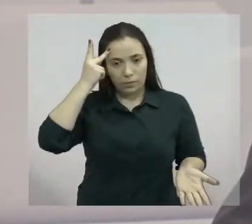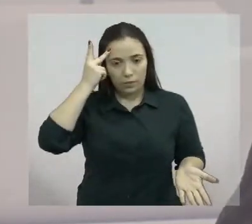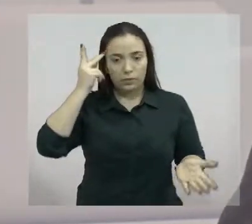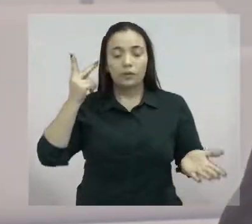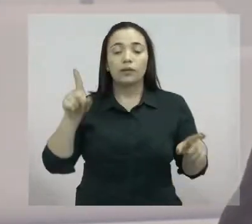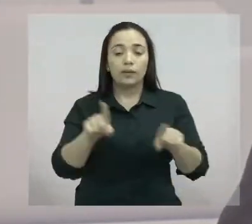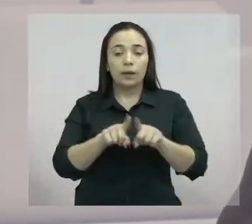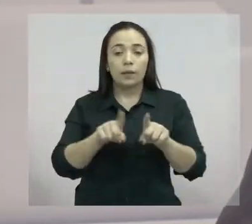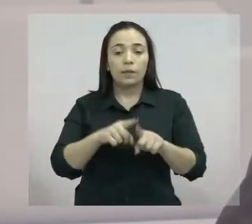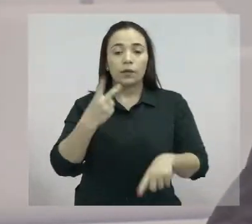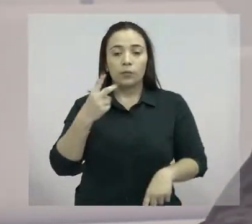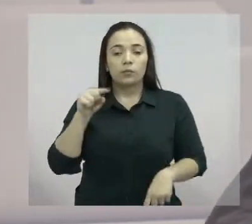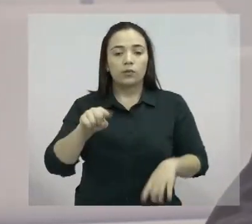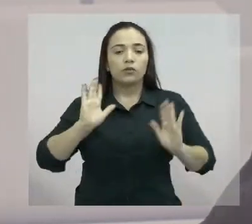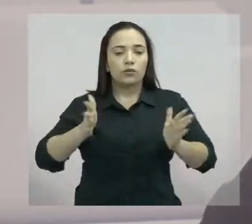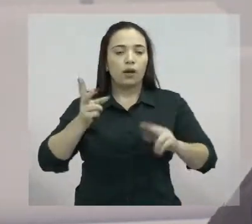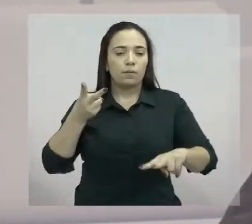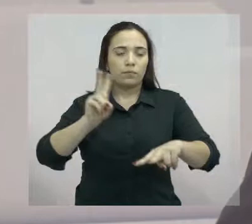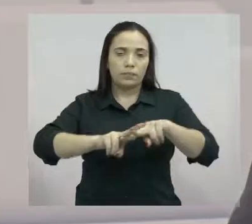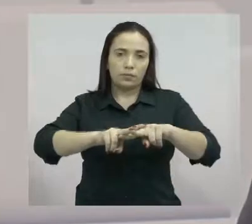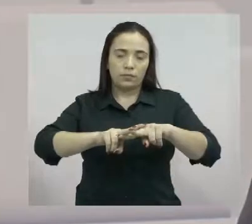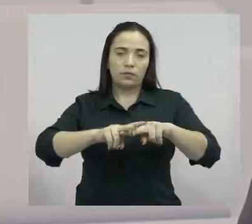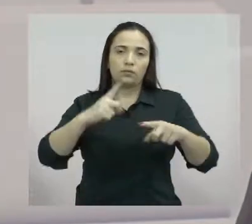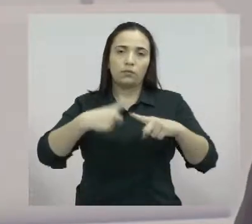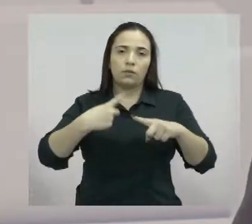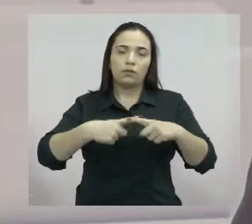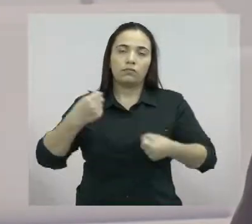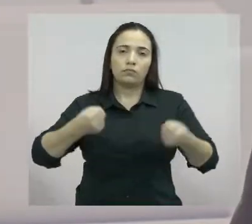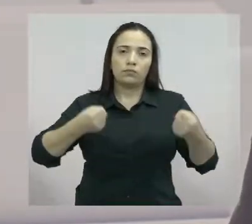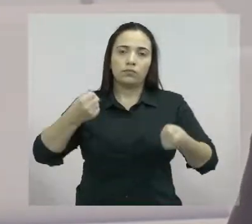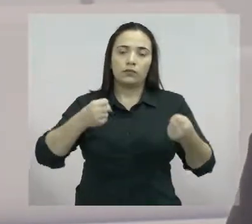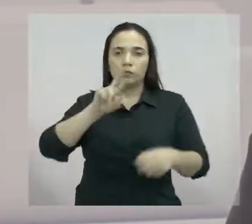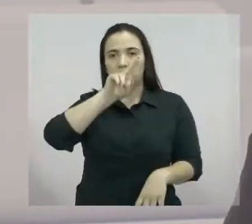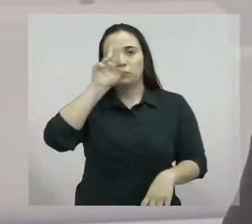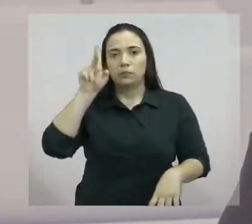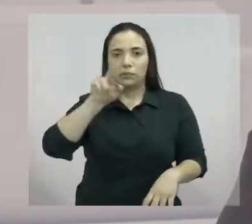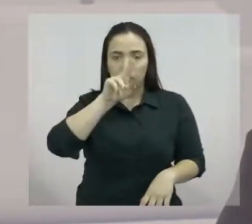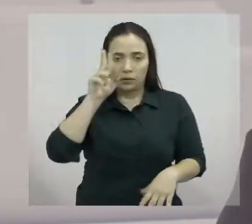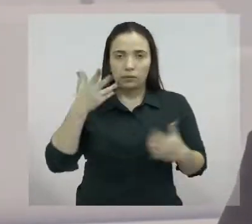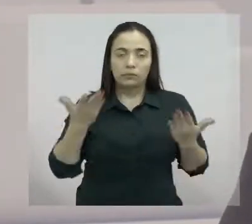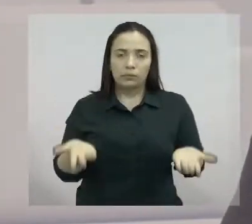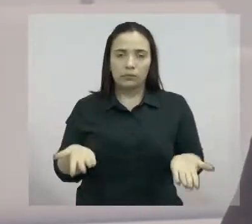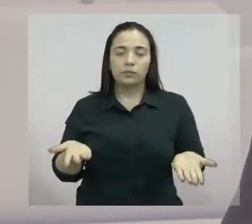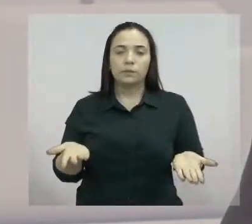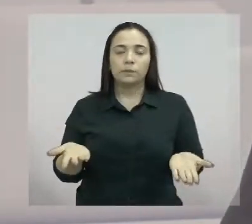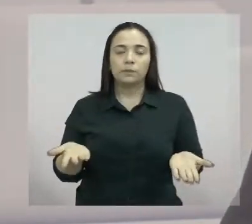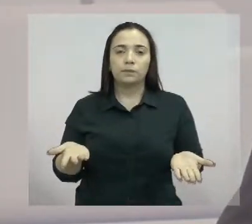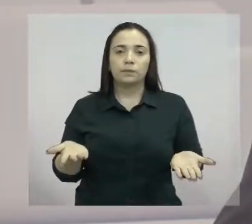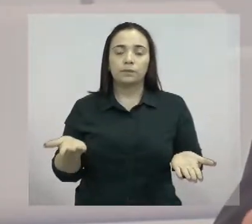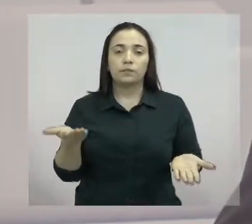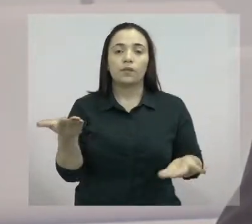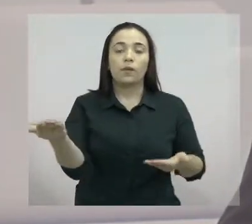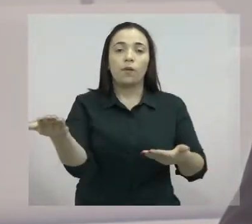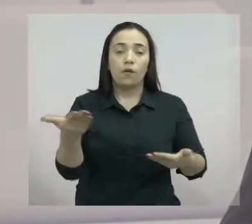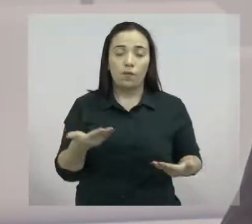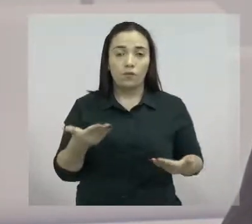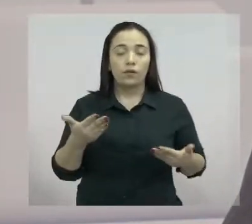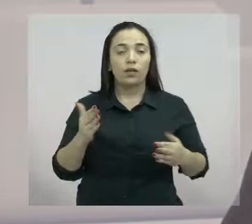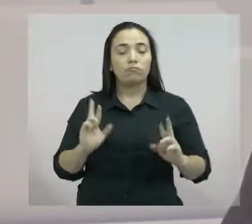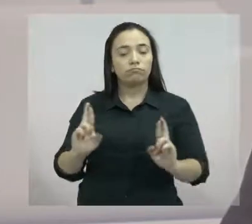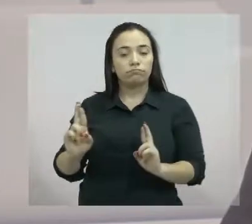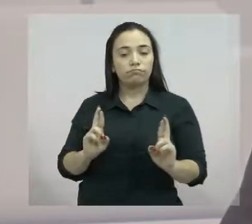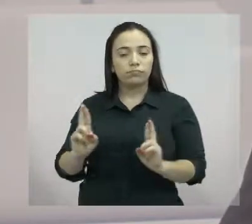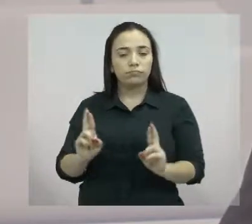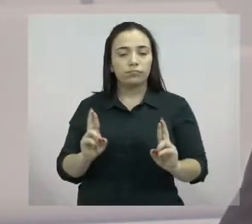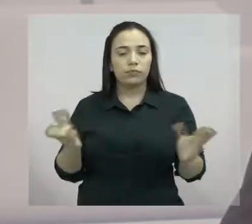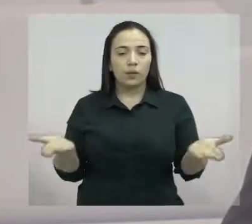mais de 2 mil foram presas por dirigirem embriagadas ou sob efeito de álcool. Para falar tudo sobre essa lei, nós